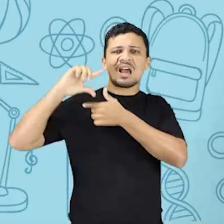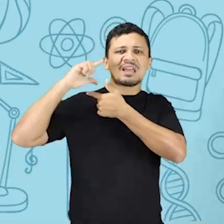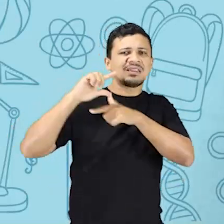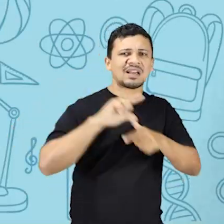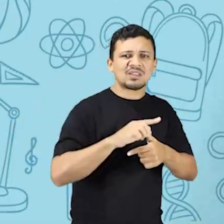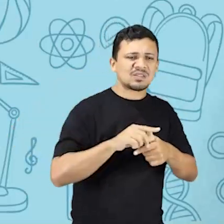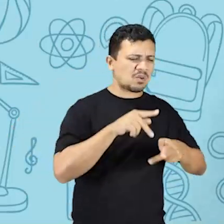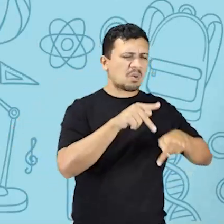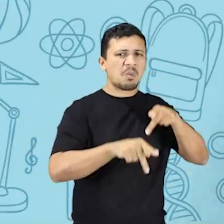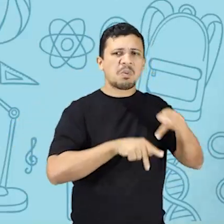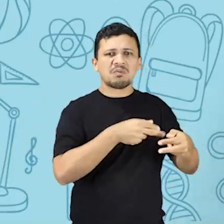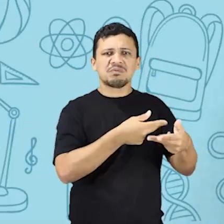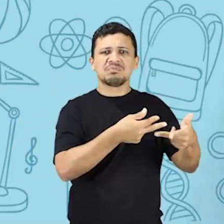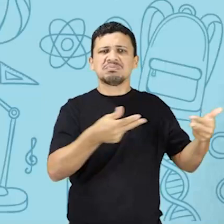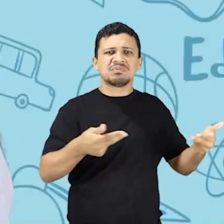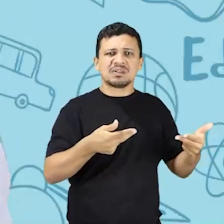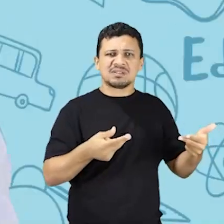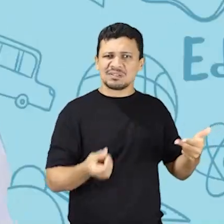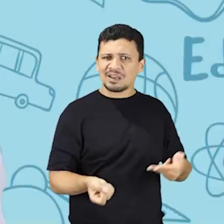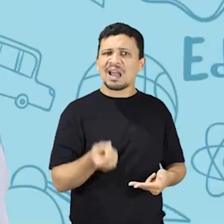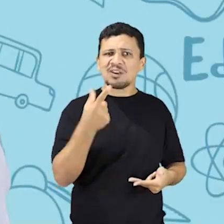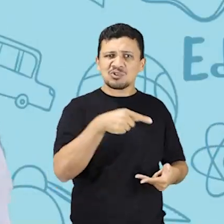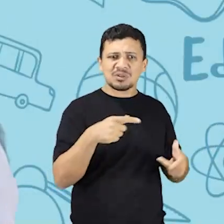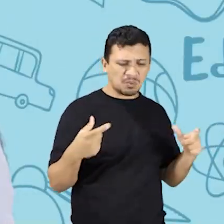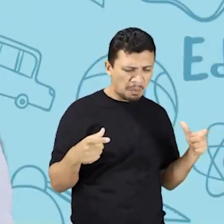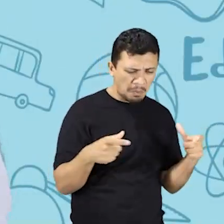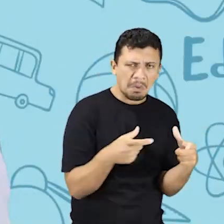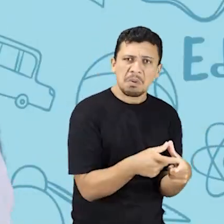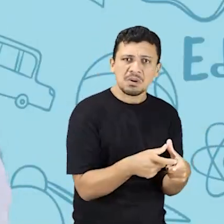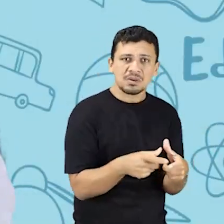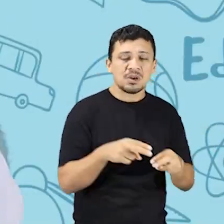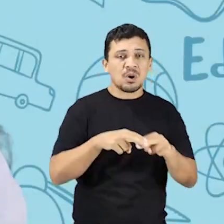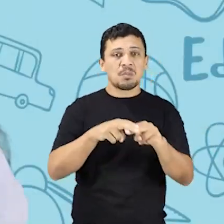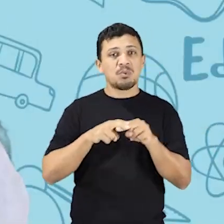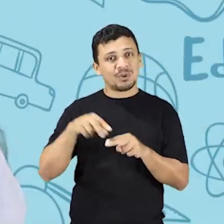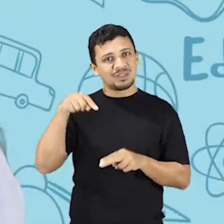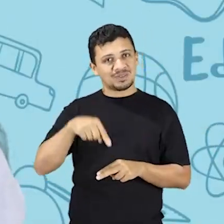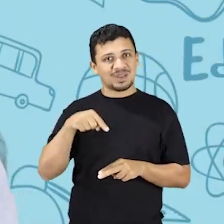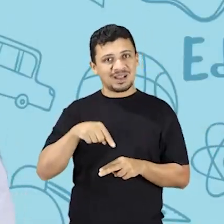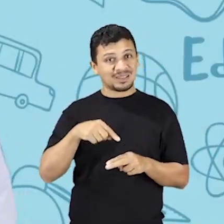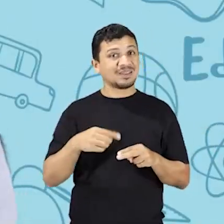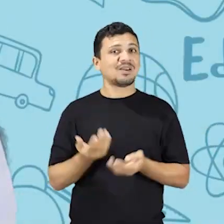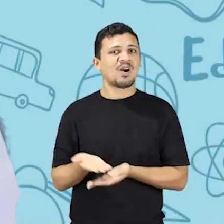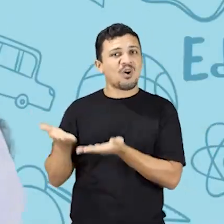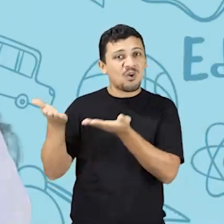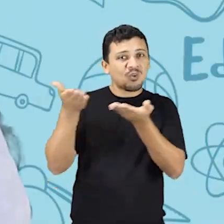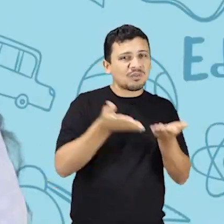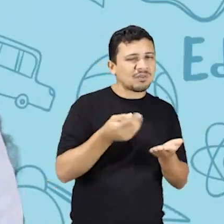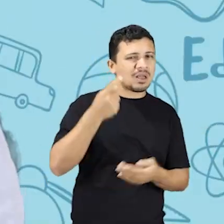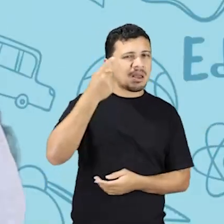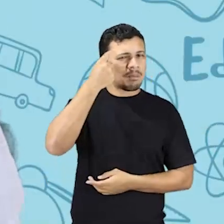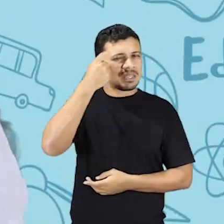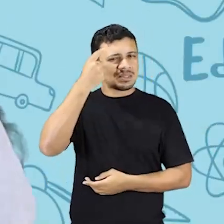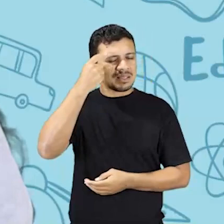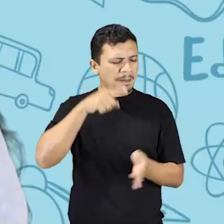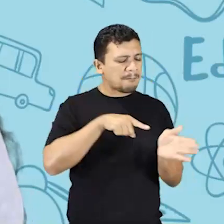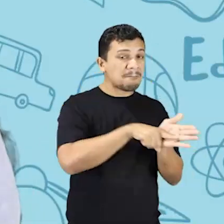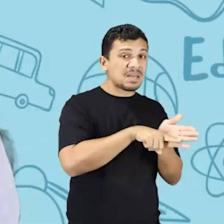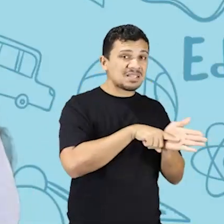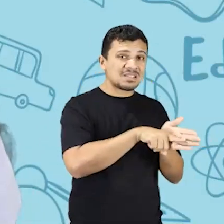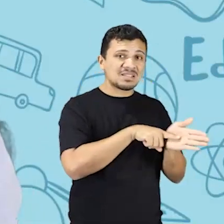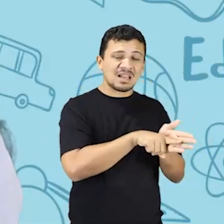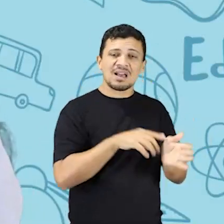povos indígenas, você não acha estranho? Portanto, o nosso programa convida você a refletir, a pesquisar,